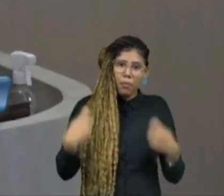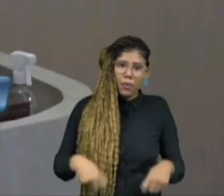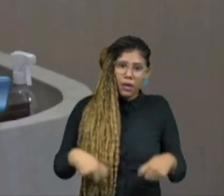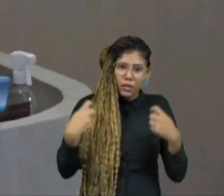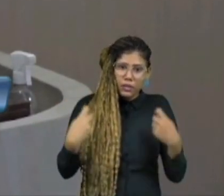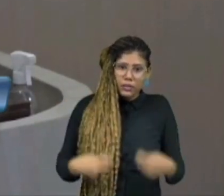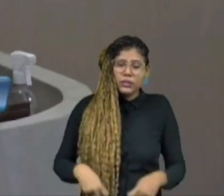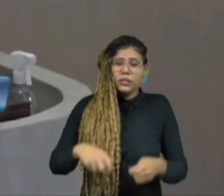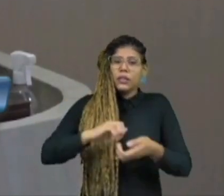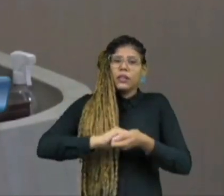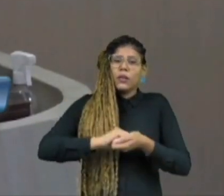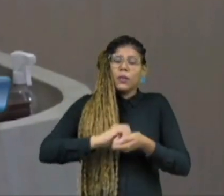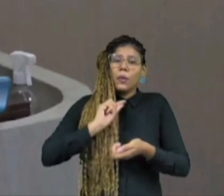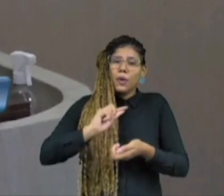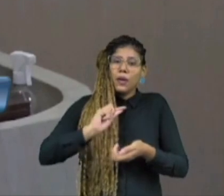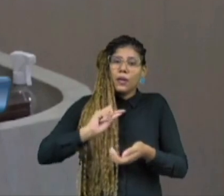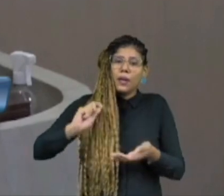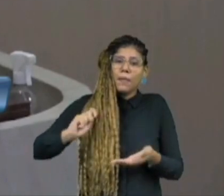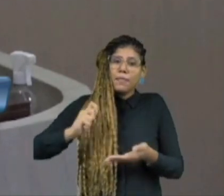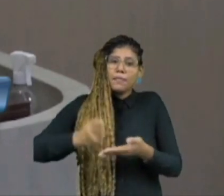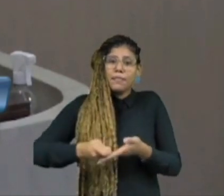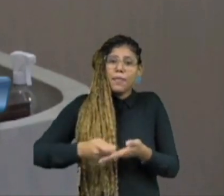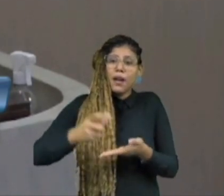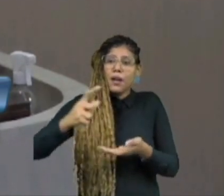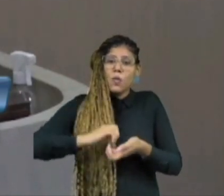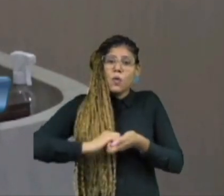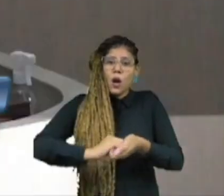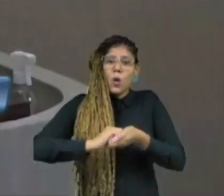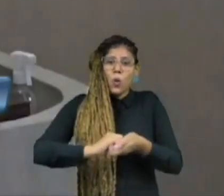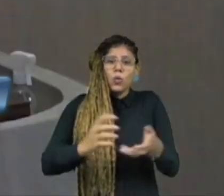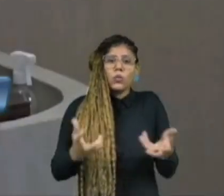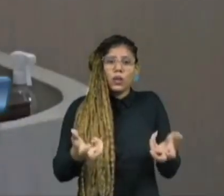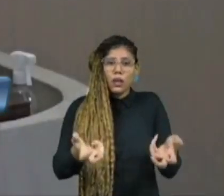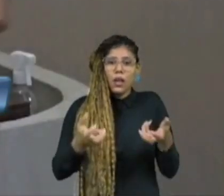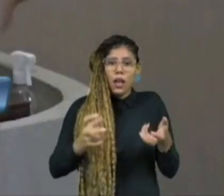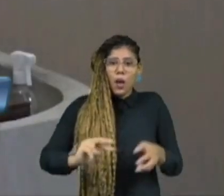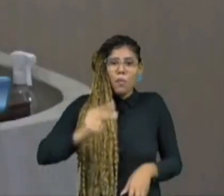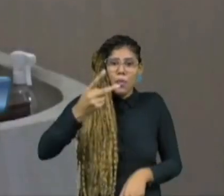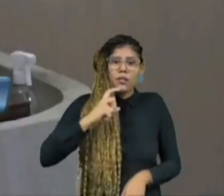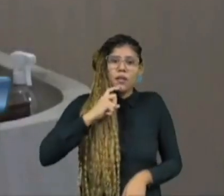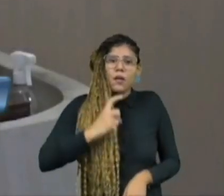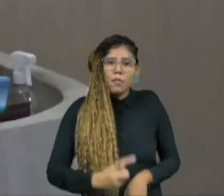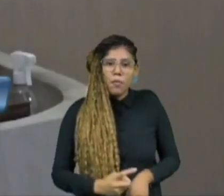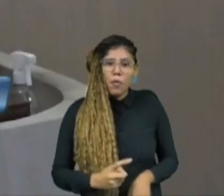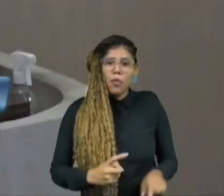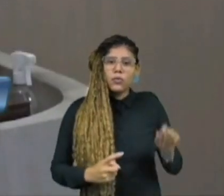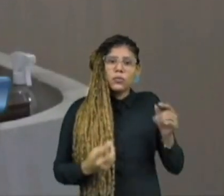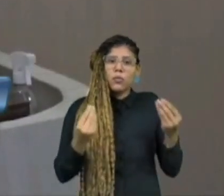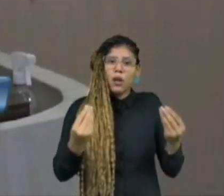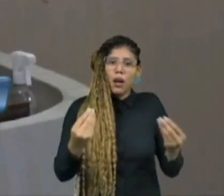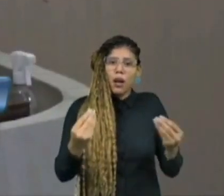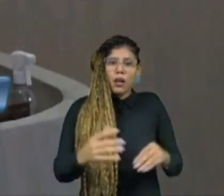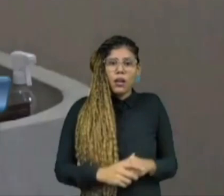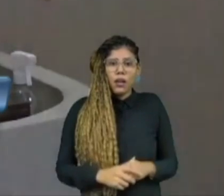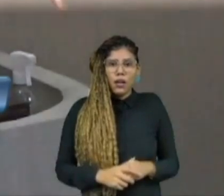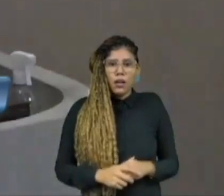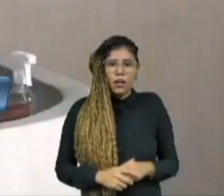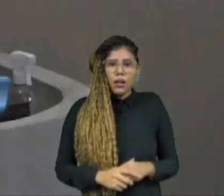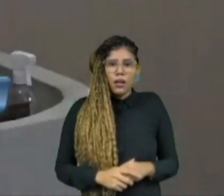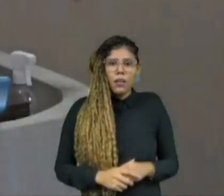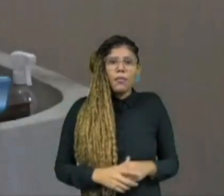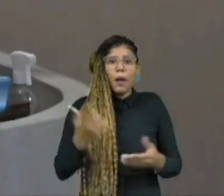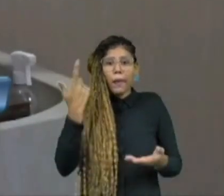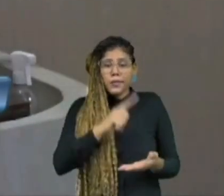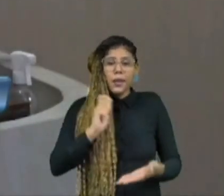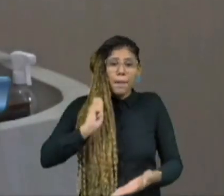acordos que fez. Está querendo agora aumentar imposto para quê? Para bancar. Para bancar a estrutura de um Estado inchado.